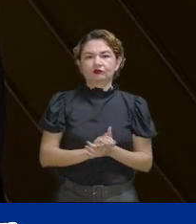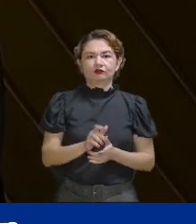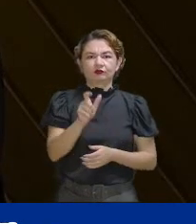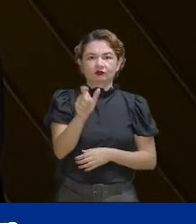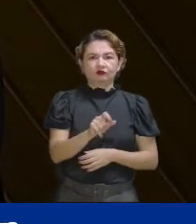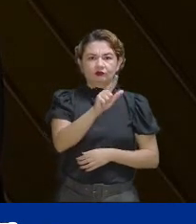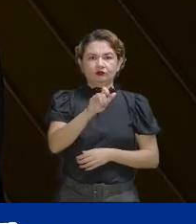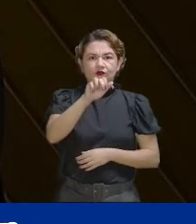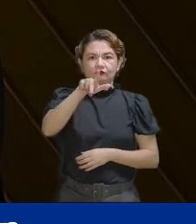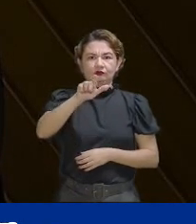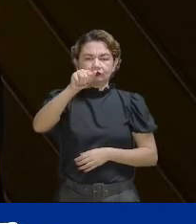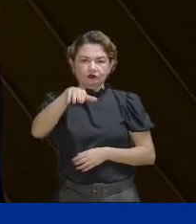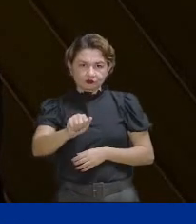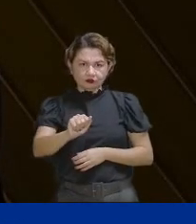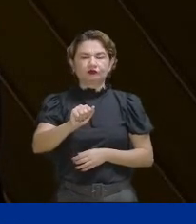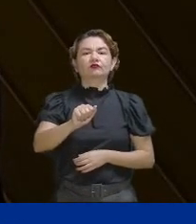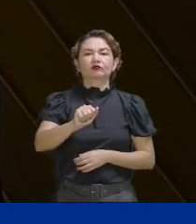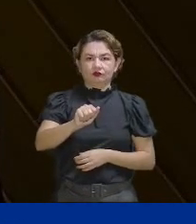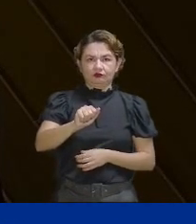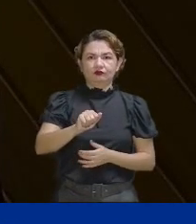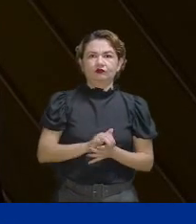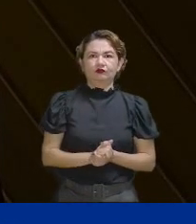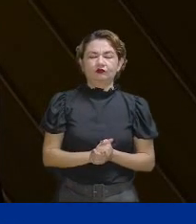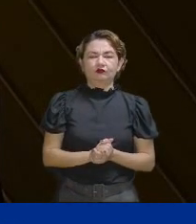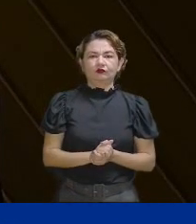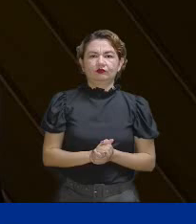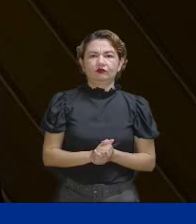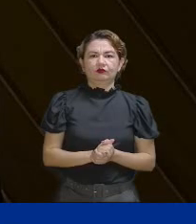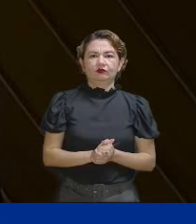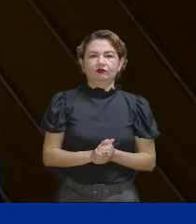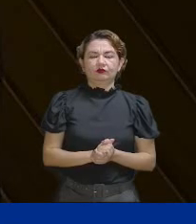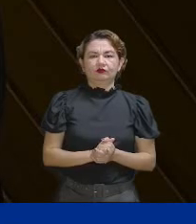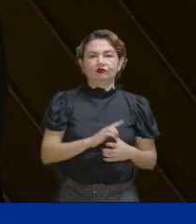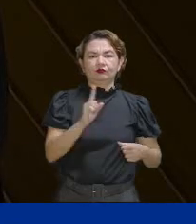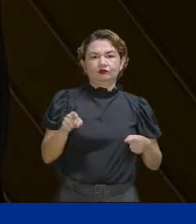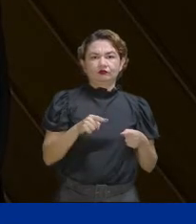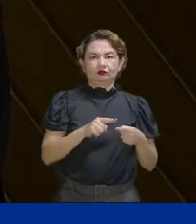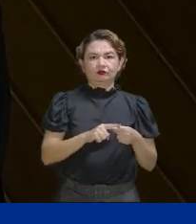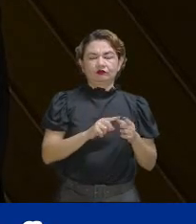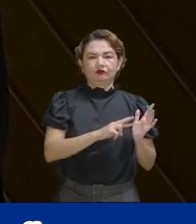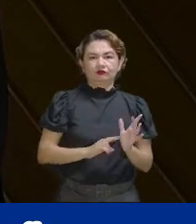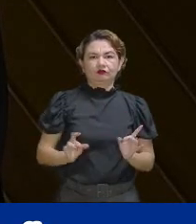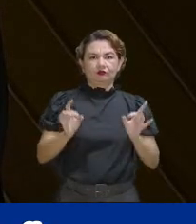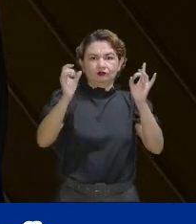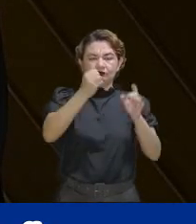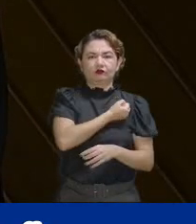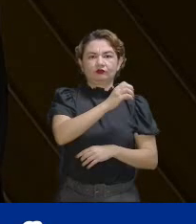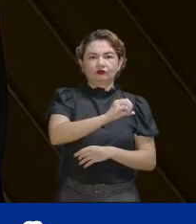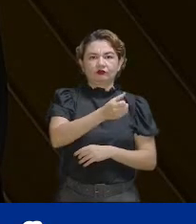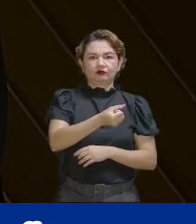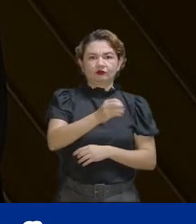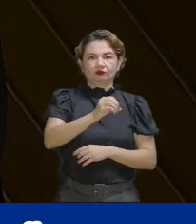por Zilma Correia Balieiro dos Santos nas seguintes ações: representação especial número